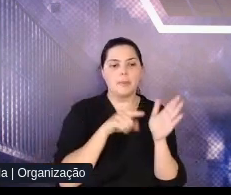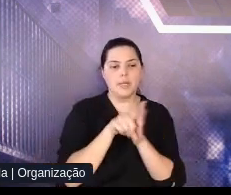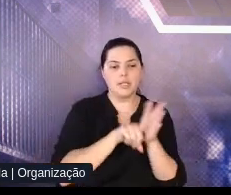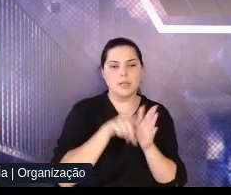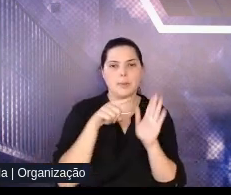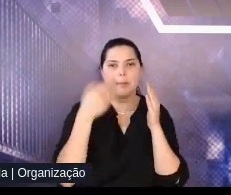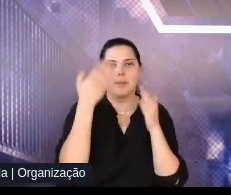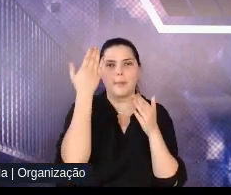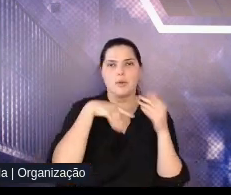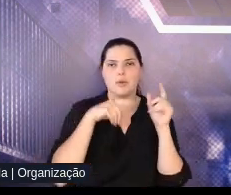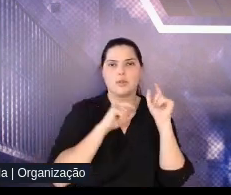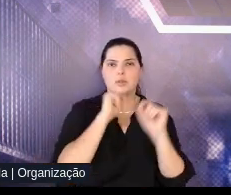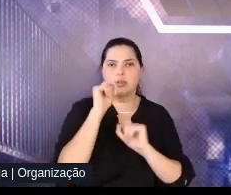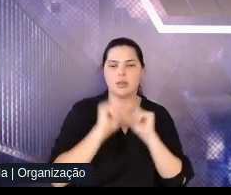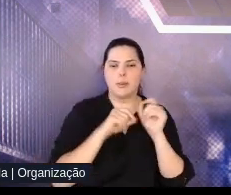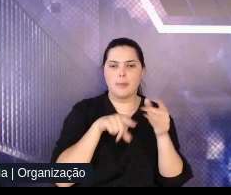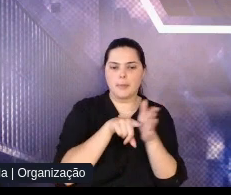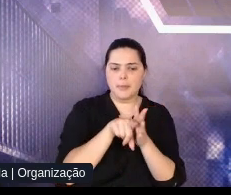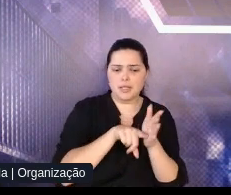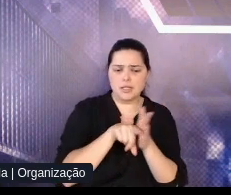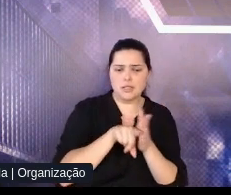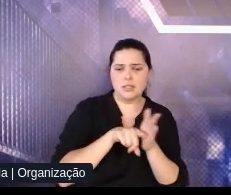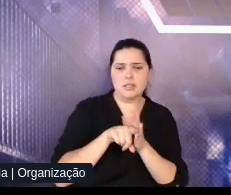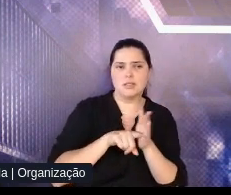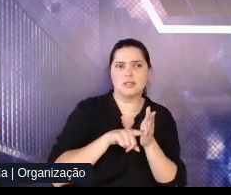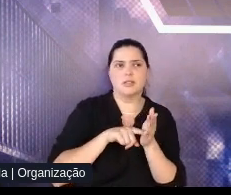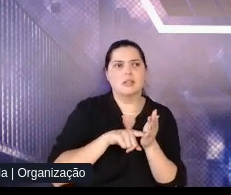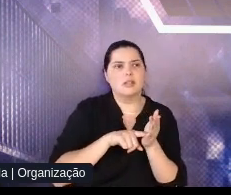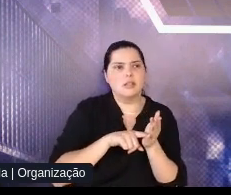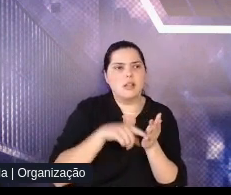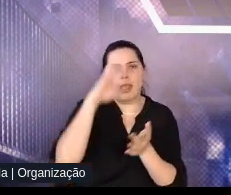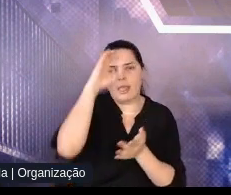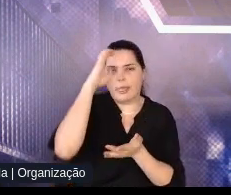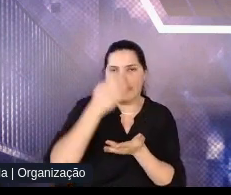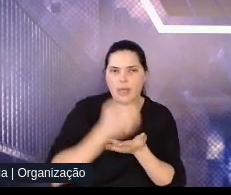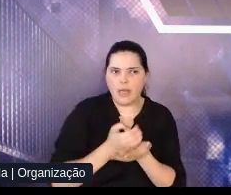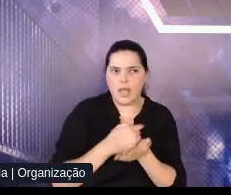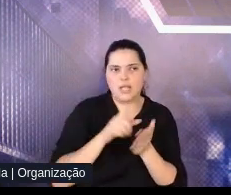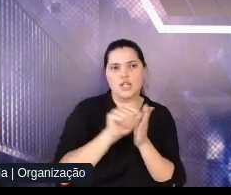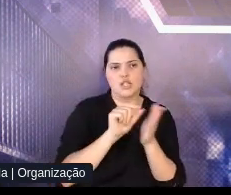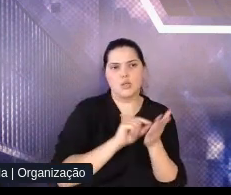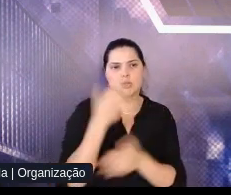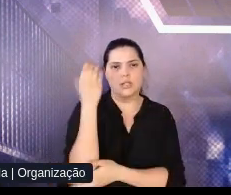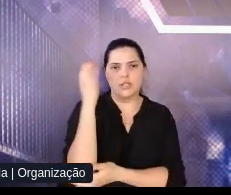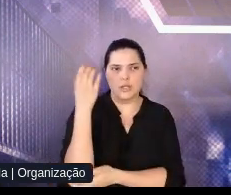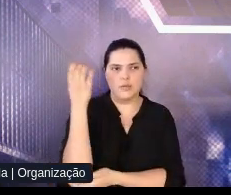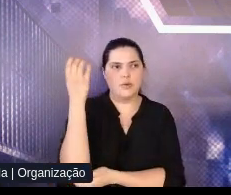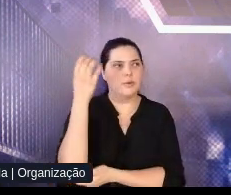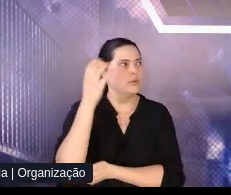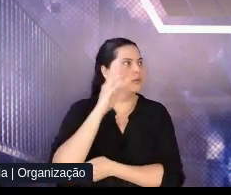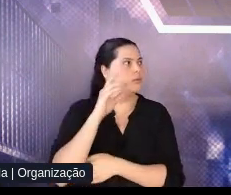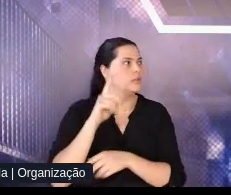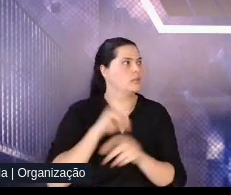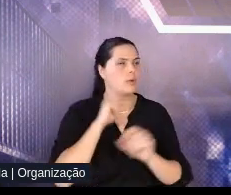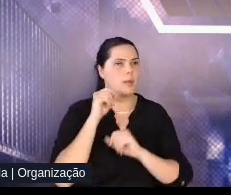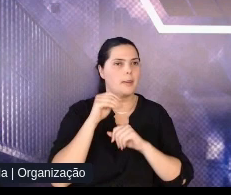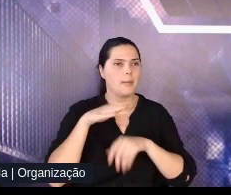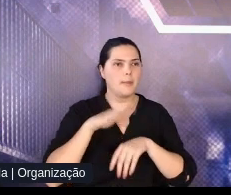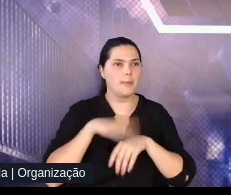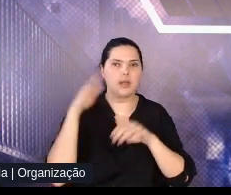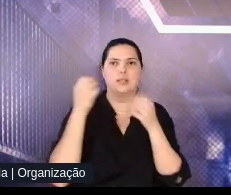que pesquisas, né, dissertações, publicações científicas, elas são bem